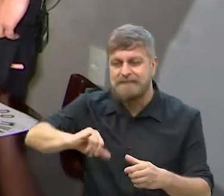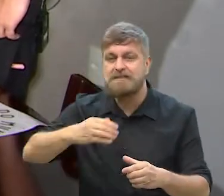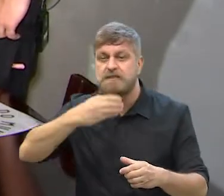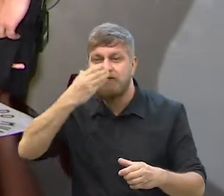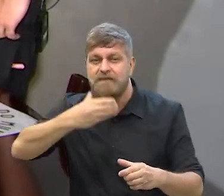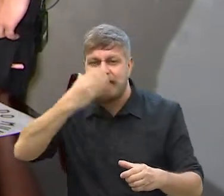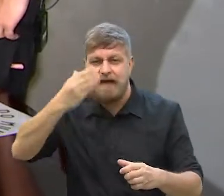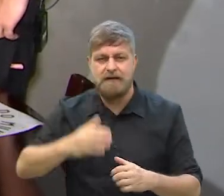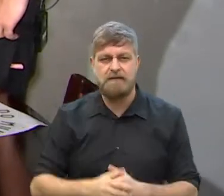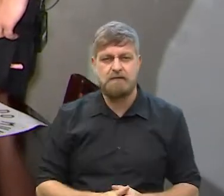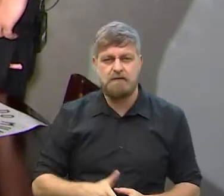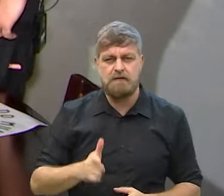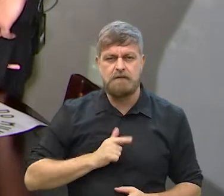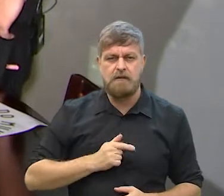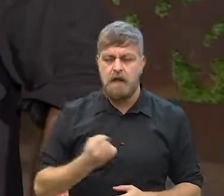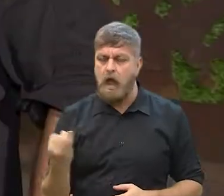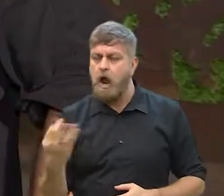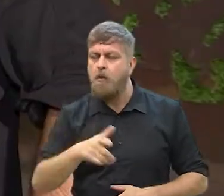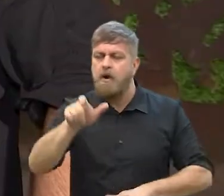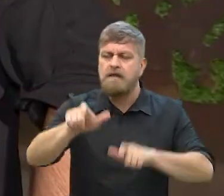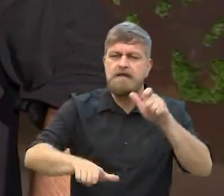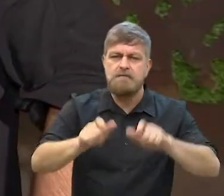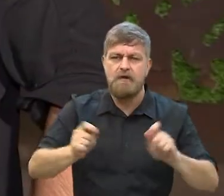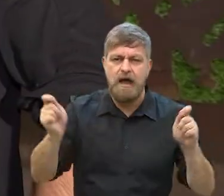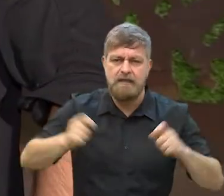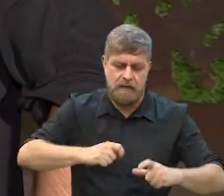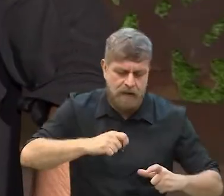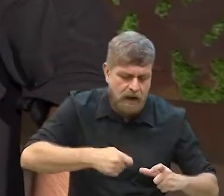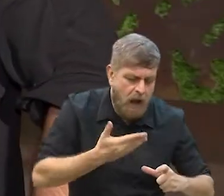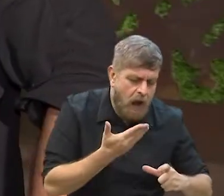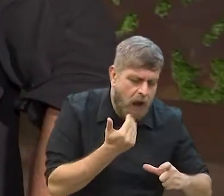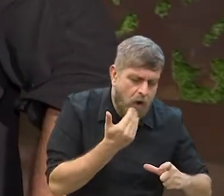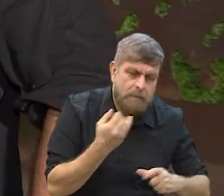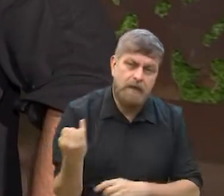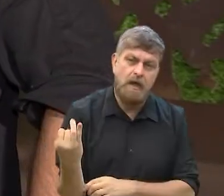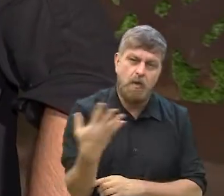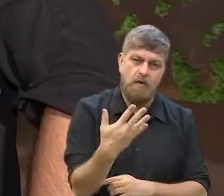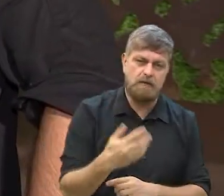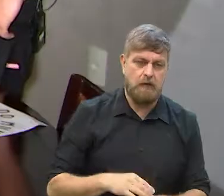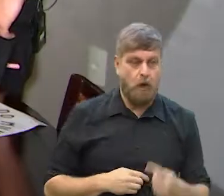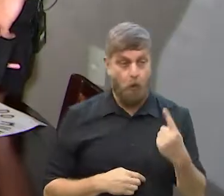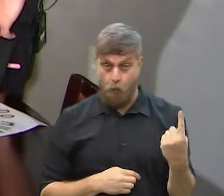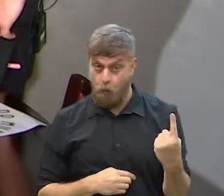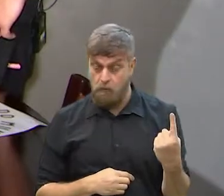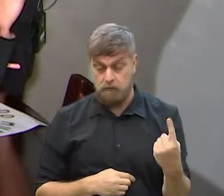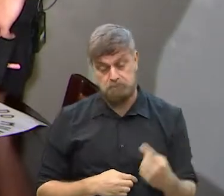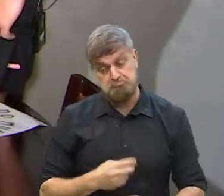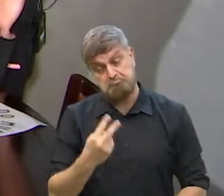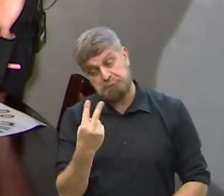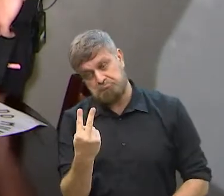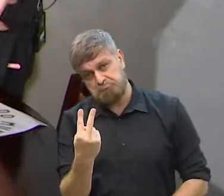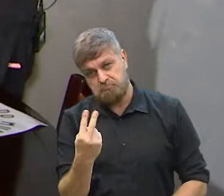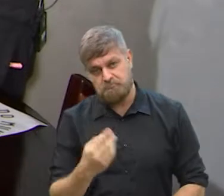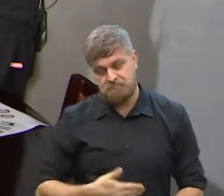aqui, ela serve para quantas pessoas? A nossa receita serve para uma a duas pessoas, uhum.